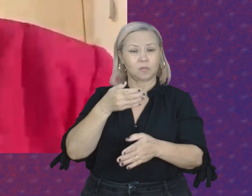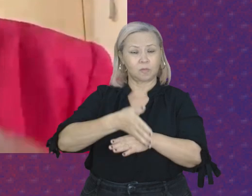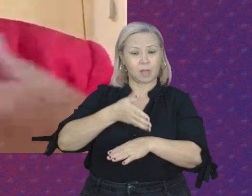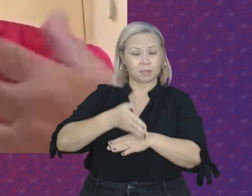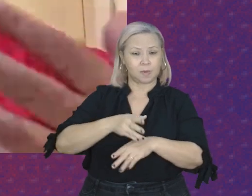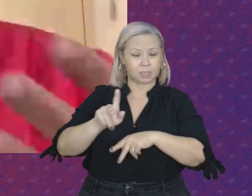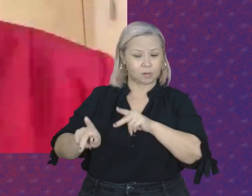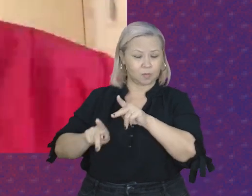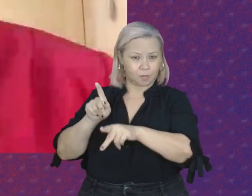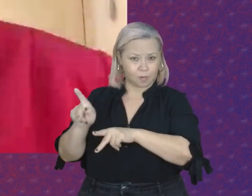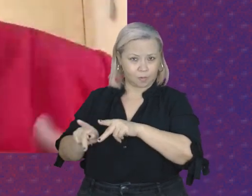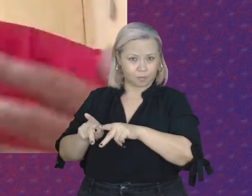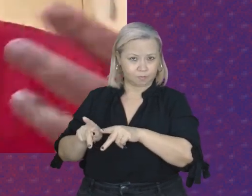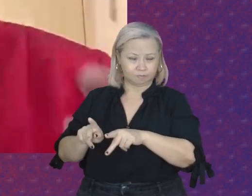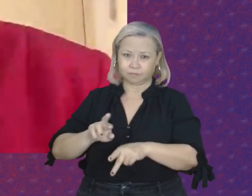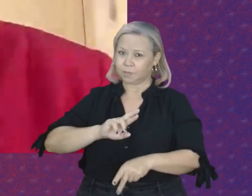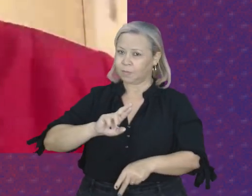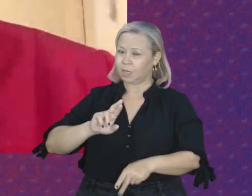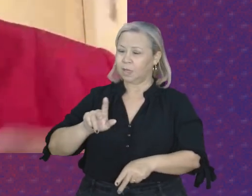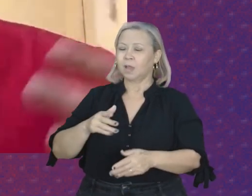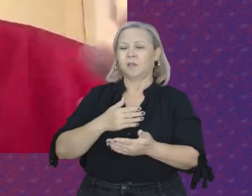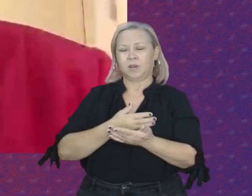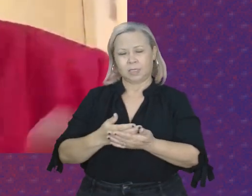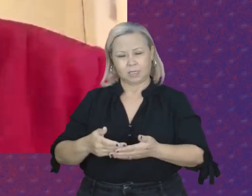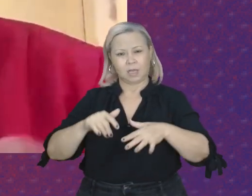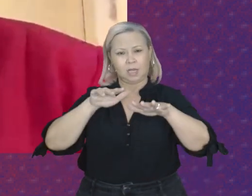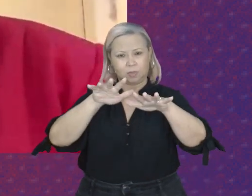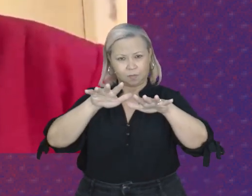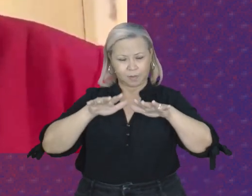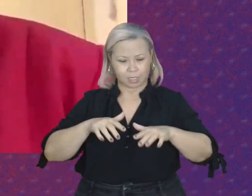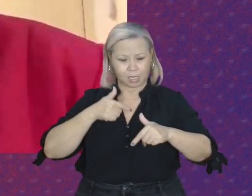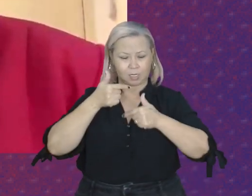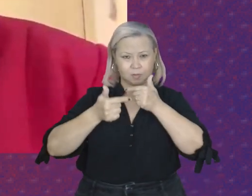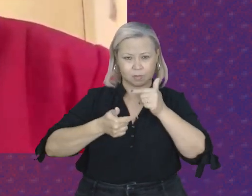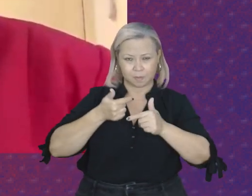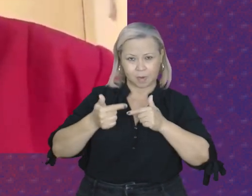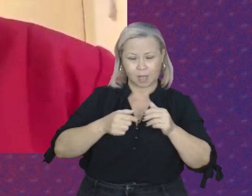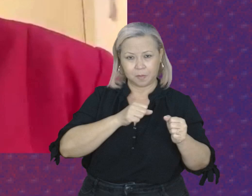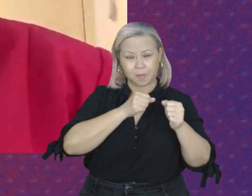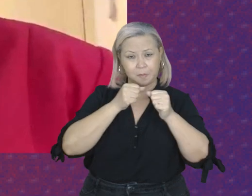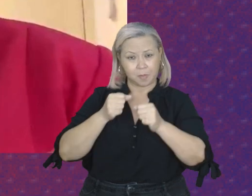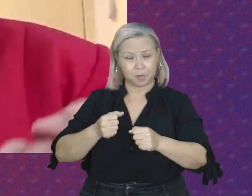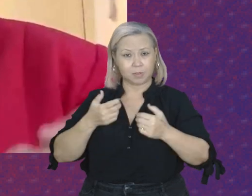né? Então foram iniciadas já as conferências, já os trabalhos, né, para poder